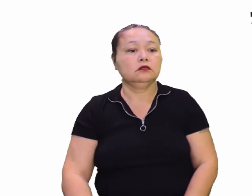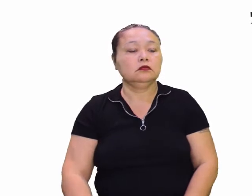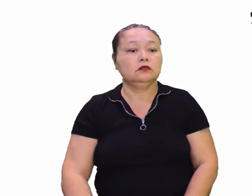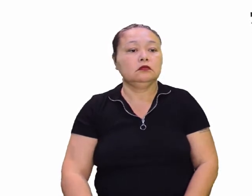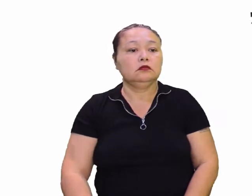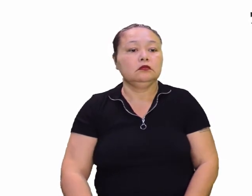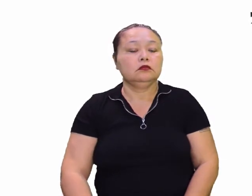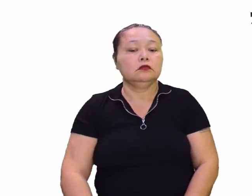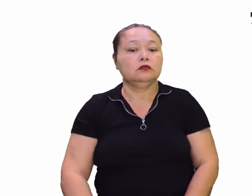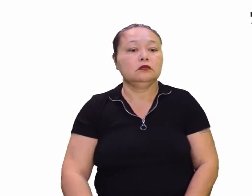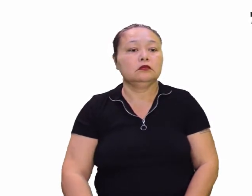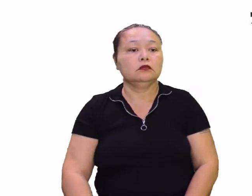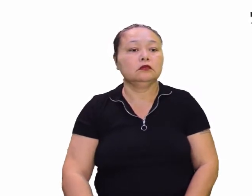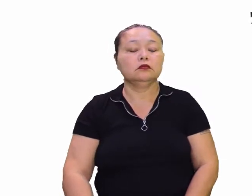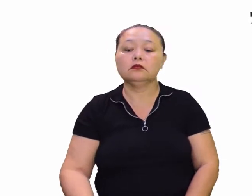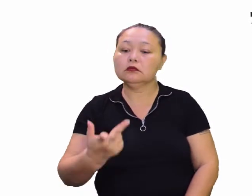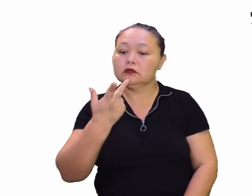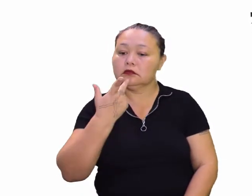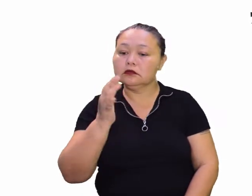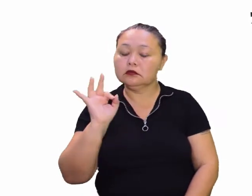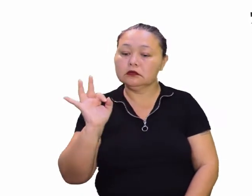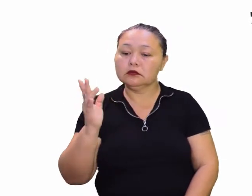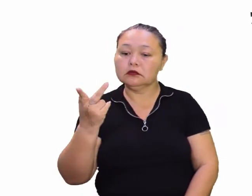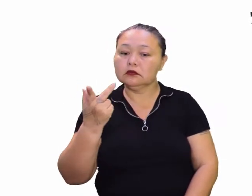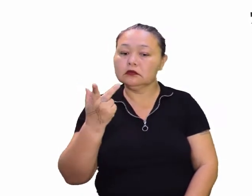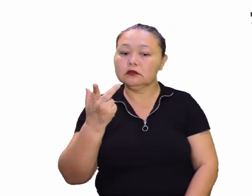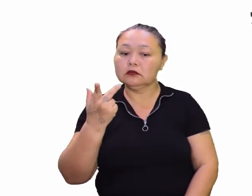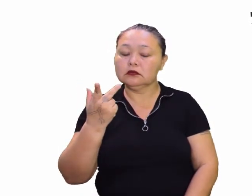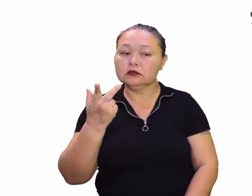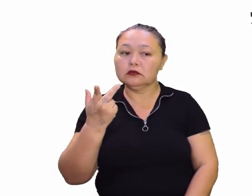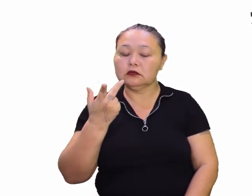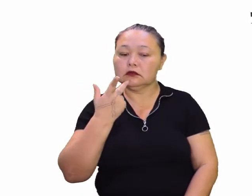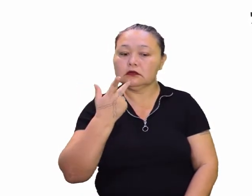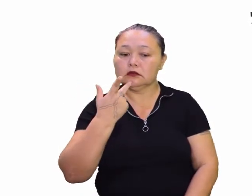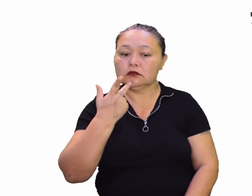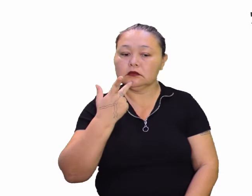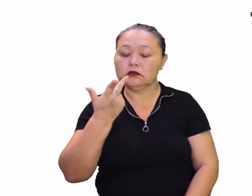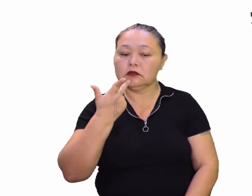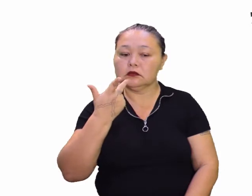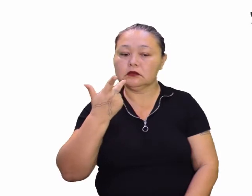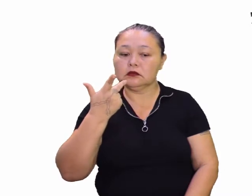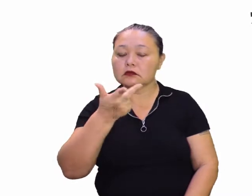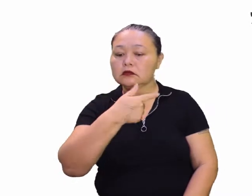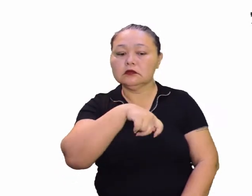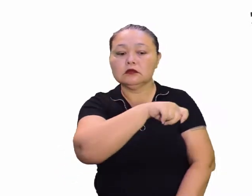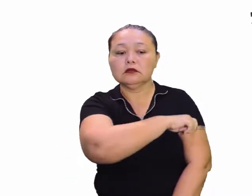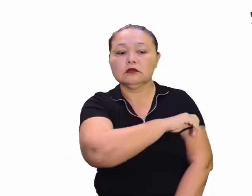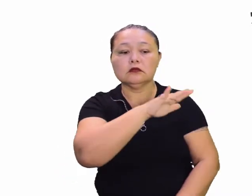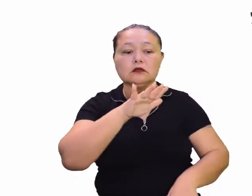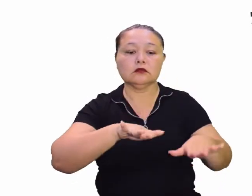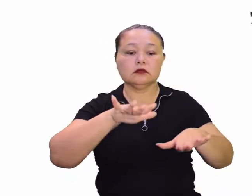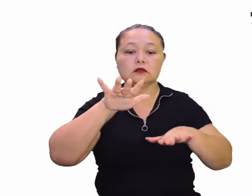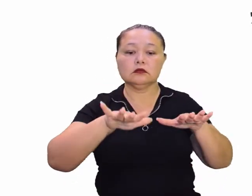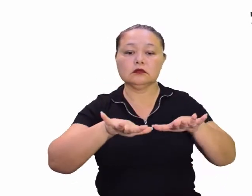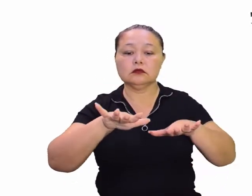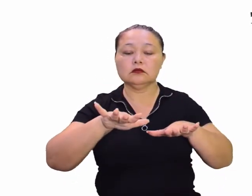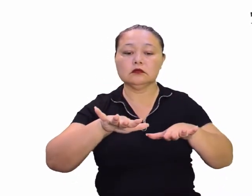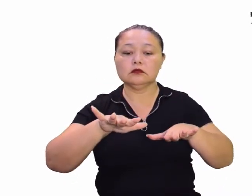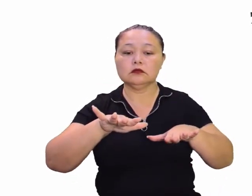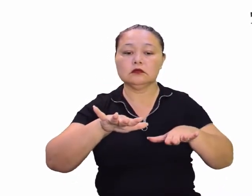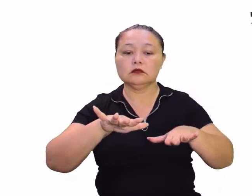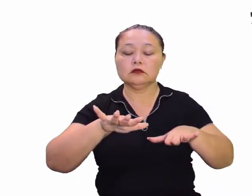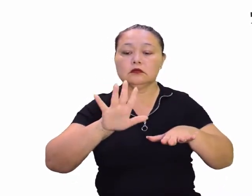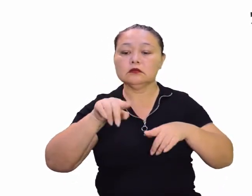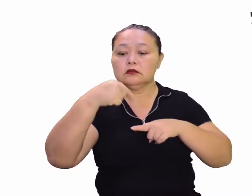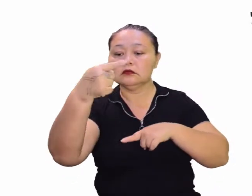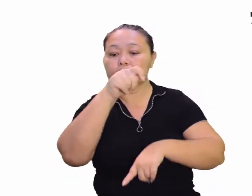Beleza. Olha, Rogério, só uma observação. Vamos lá. Tá? Porque você falou, aí eu vou falar aqui para o aluno. Porque às vezes, Rogério, eu vou me colocar